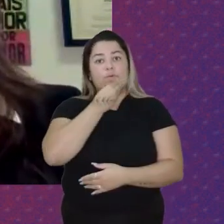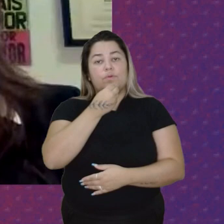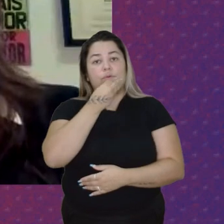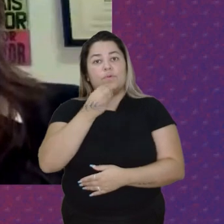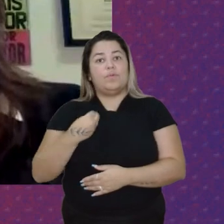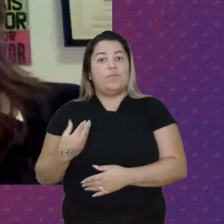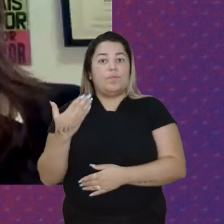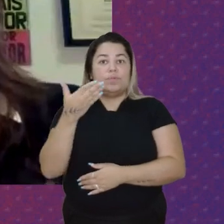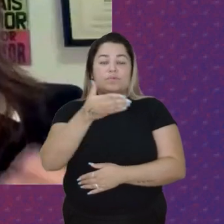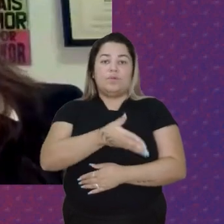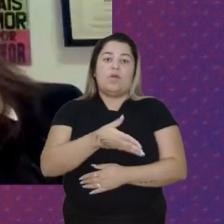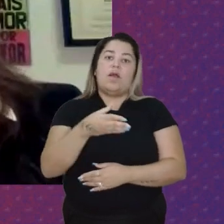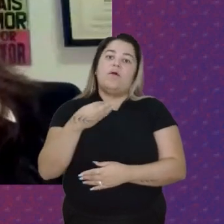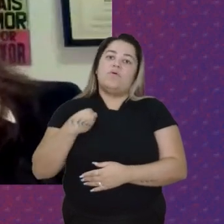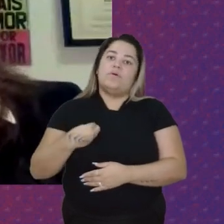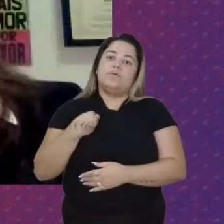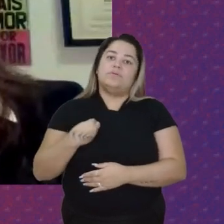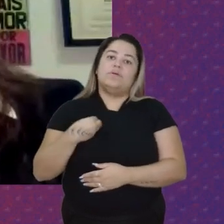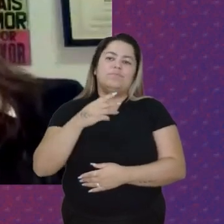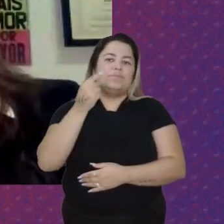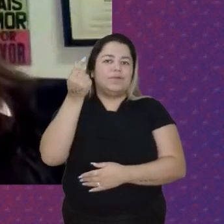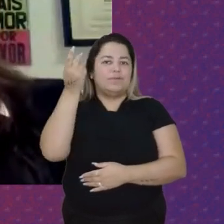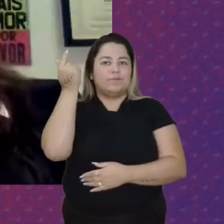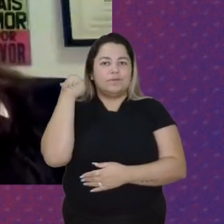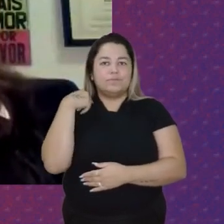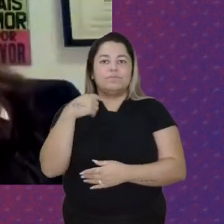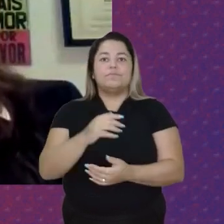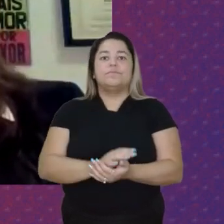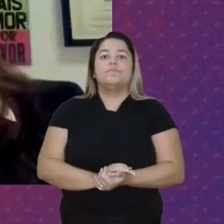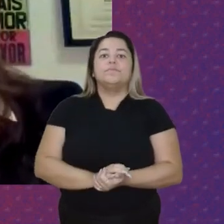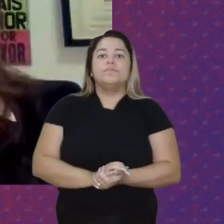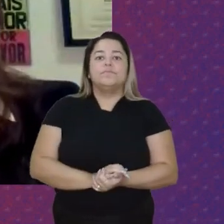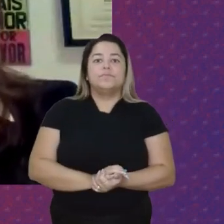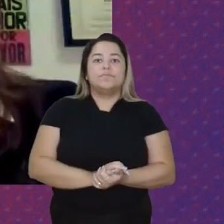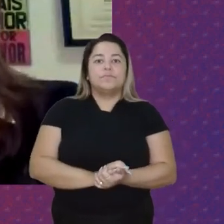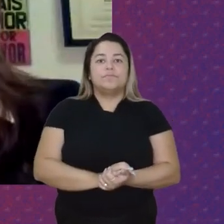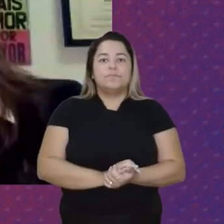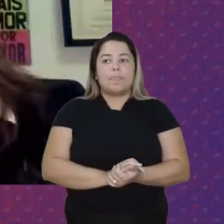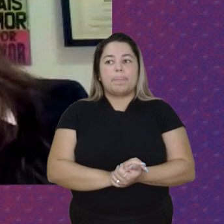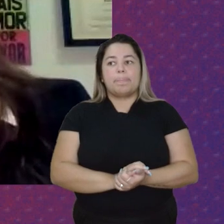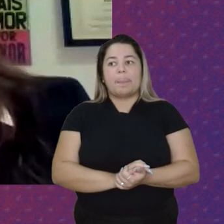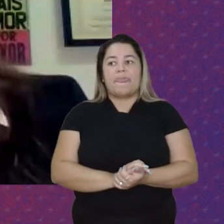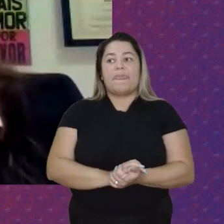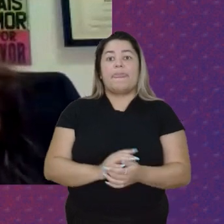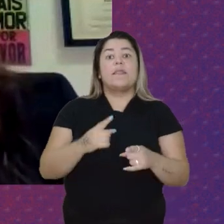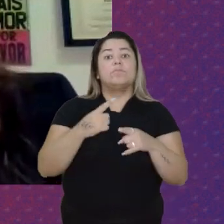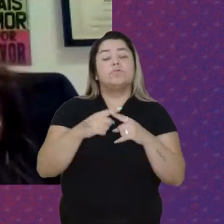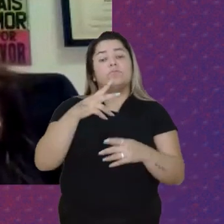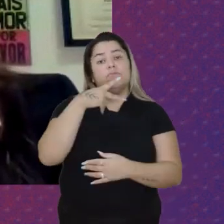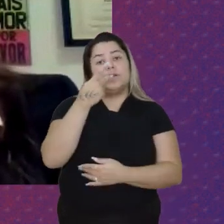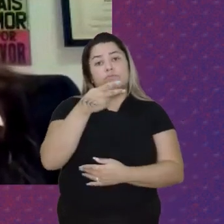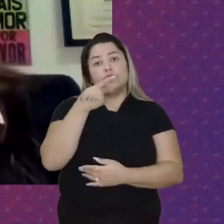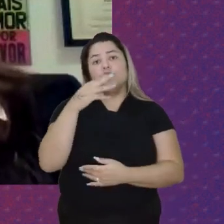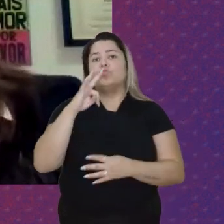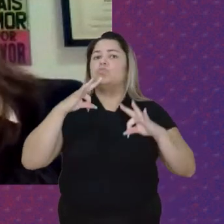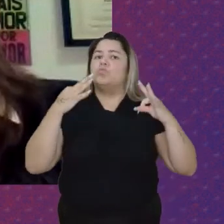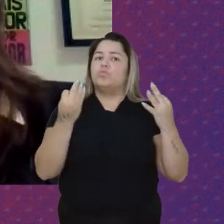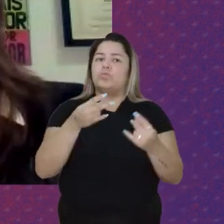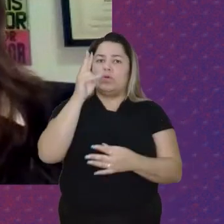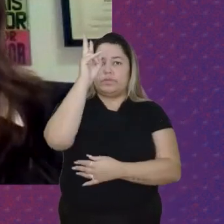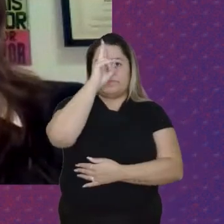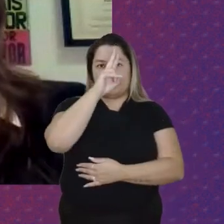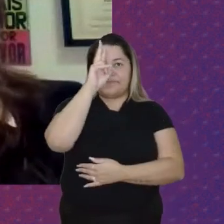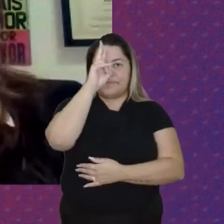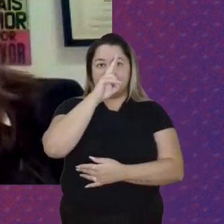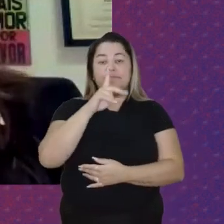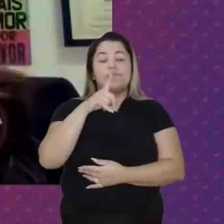vida pública desde muito tempo antes. Bom, enfim, por que eu estou contando toda essa história, né?